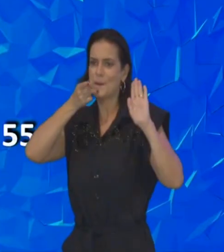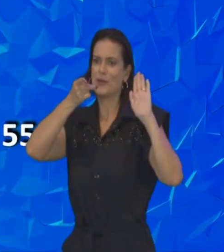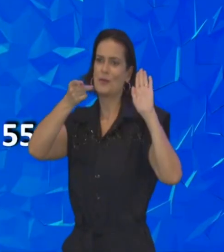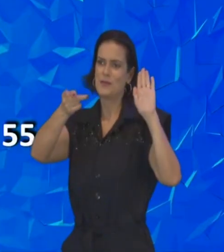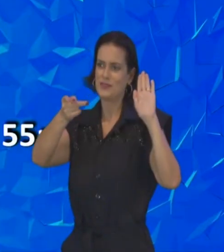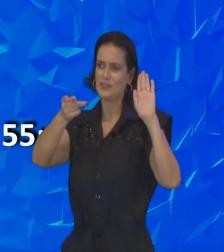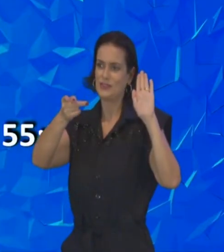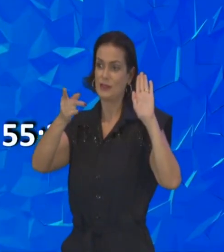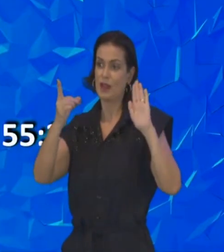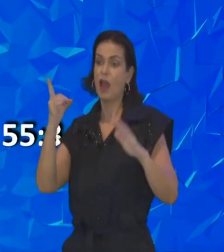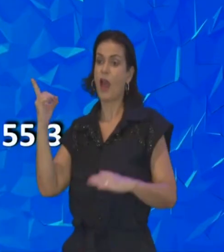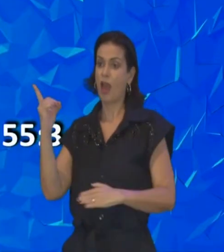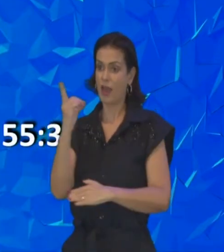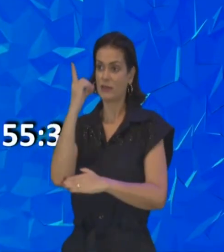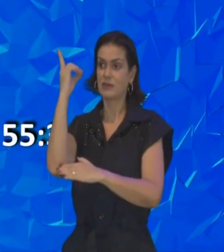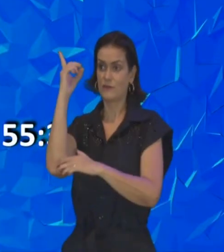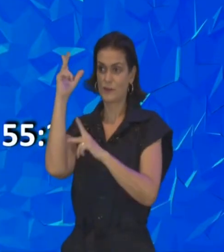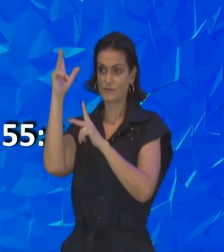a Davi.